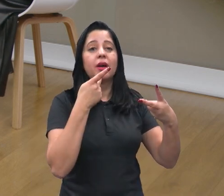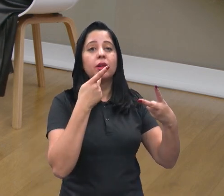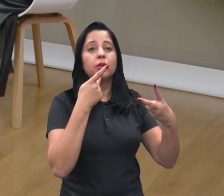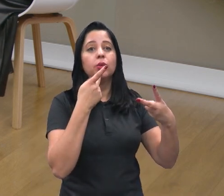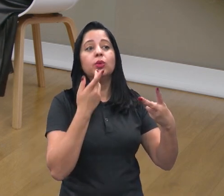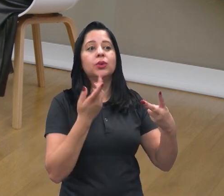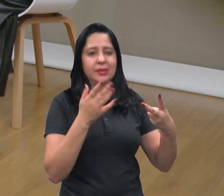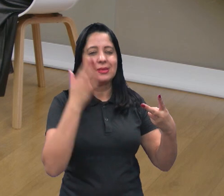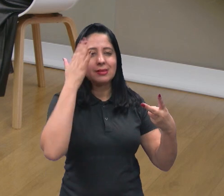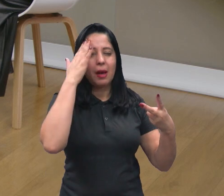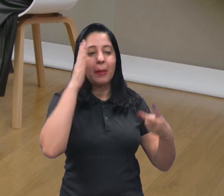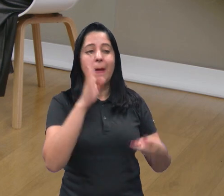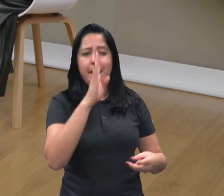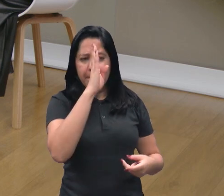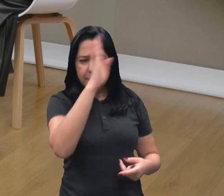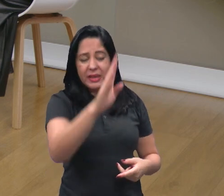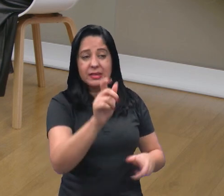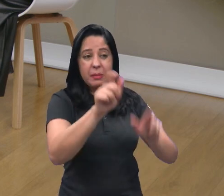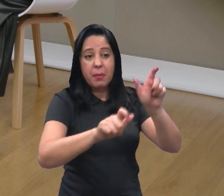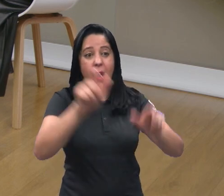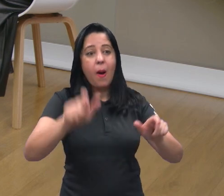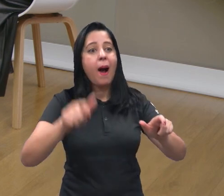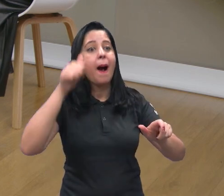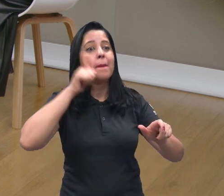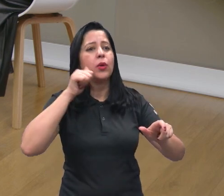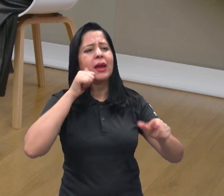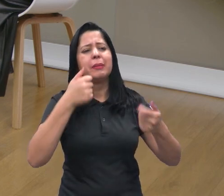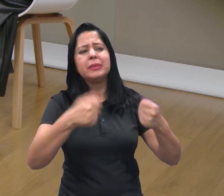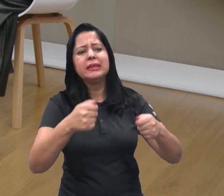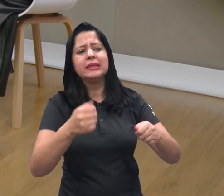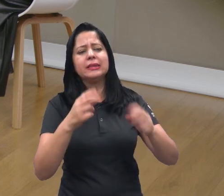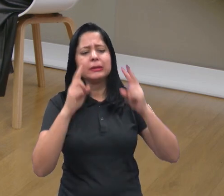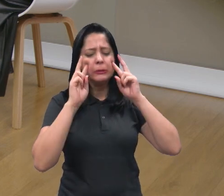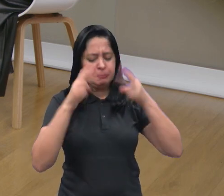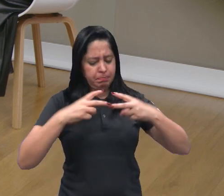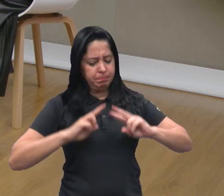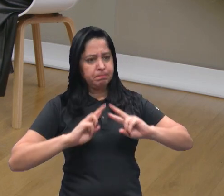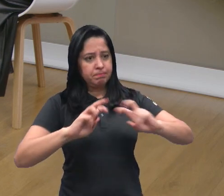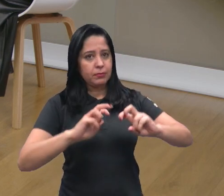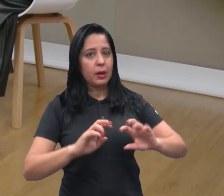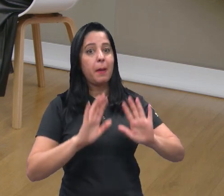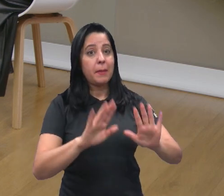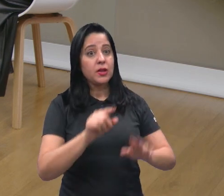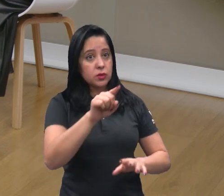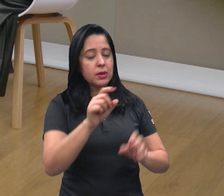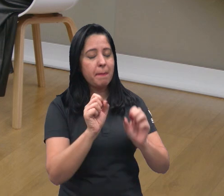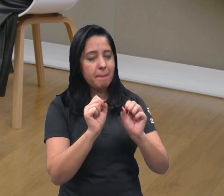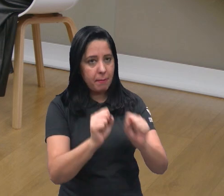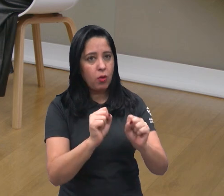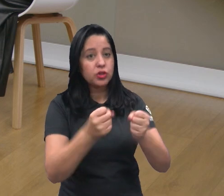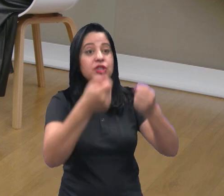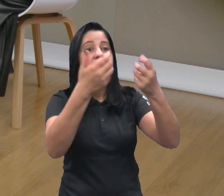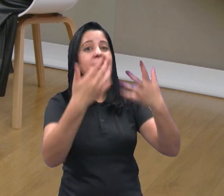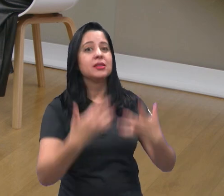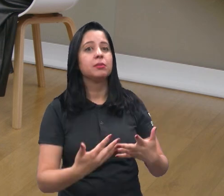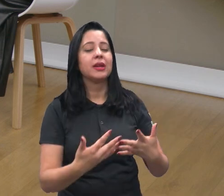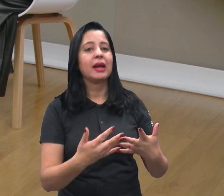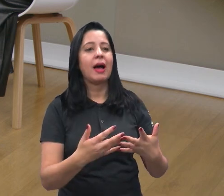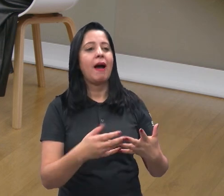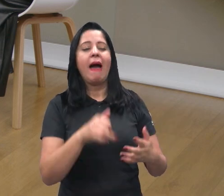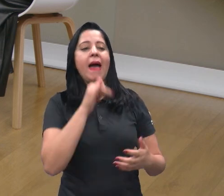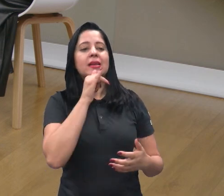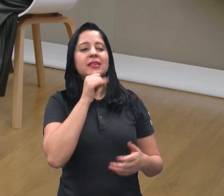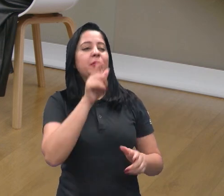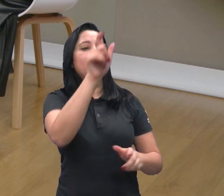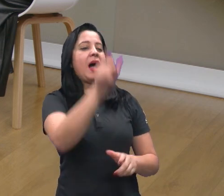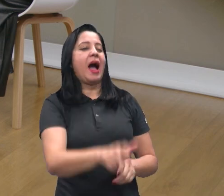as mulheres, que é o nosso foco aqui hoje, o autoconhecimento. Agora eu gostaria que você falasse um pouquinho os sinais quando a mulher alcança esse autoconhecimento ou está